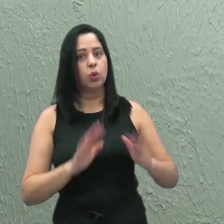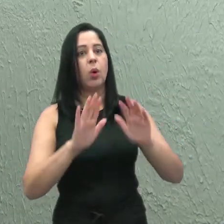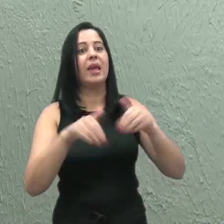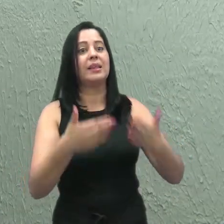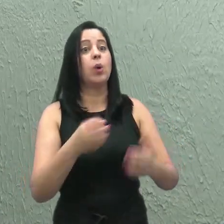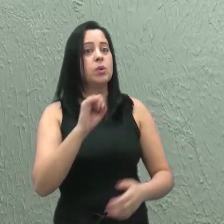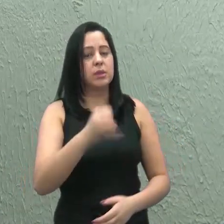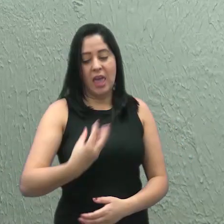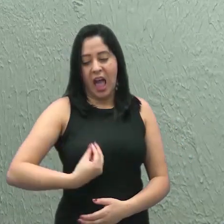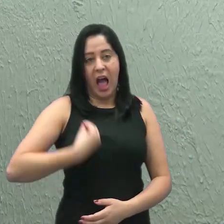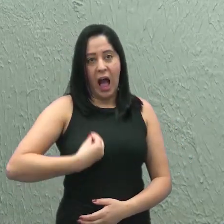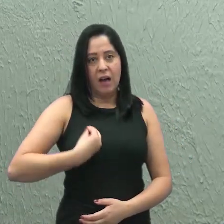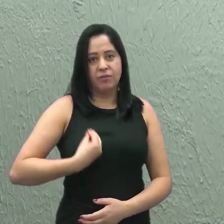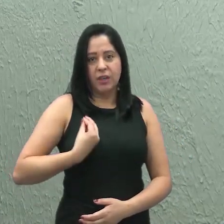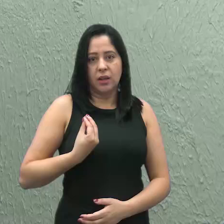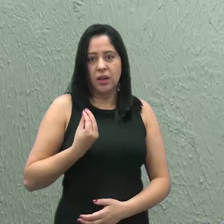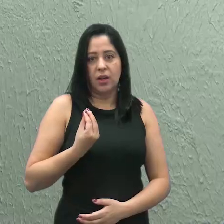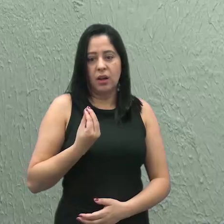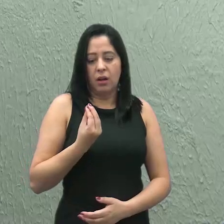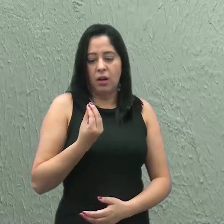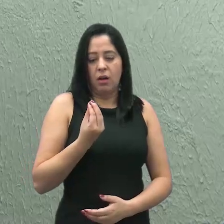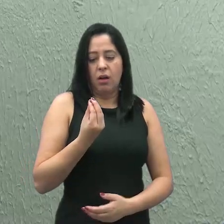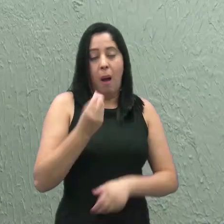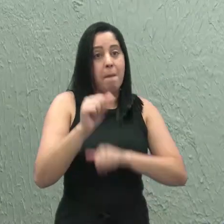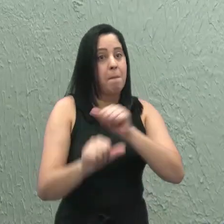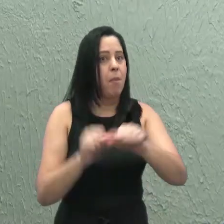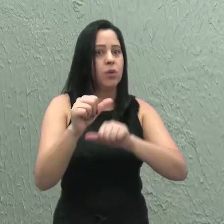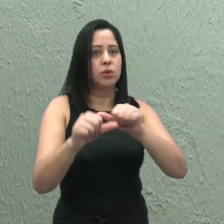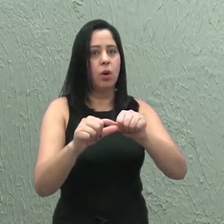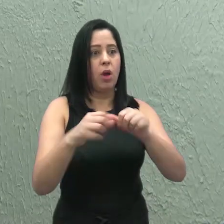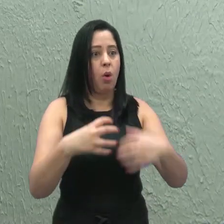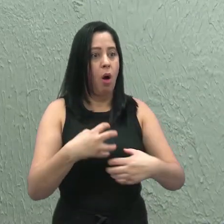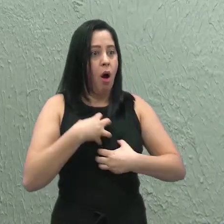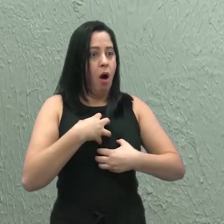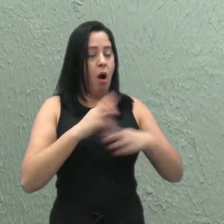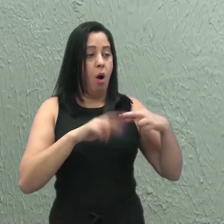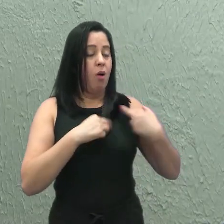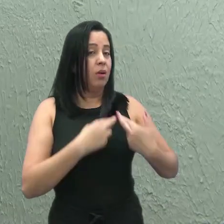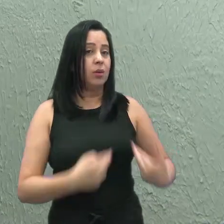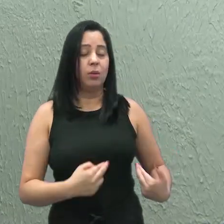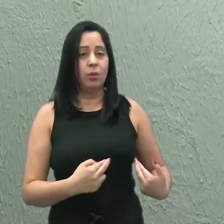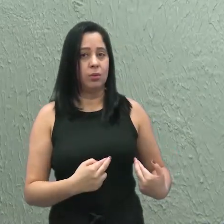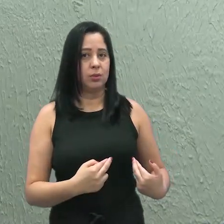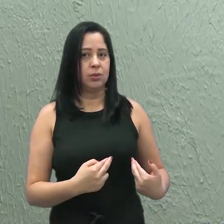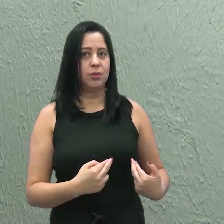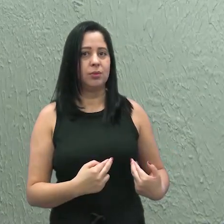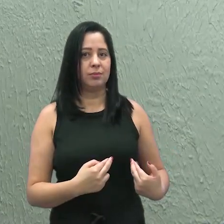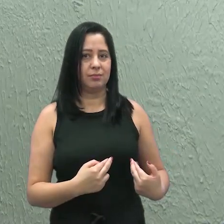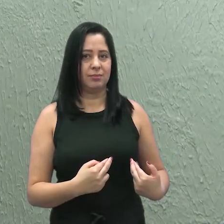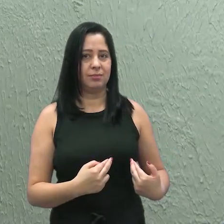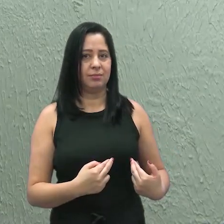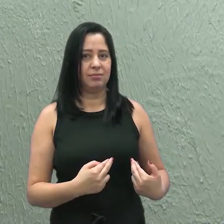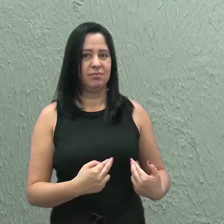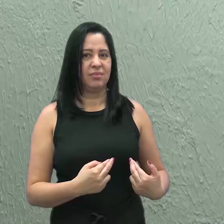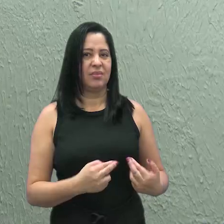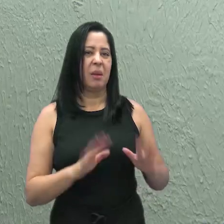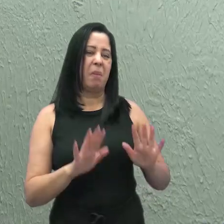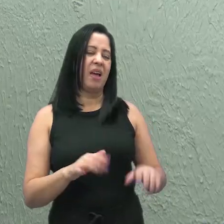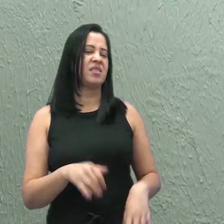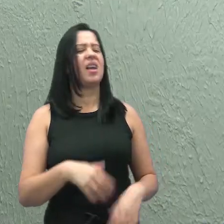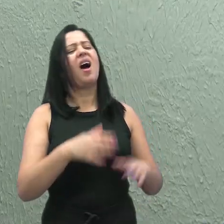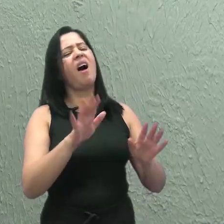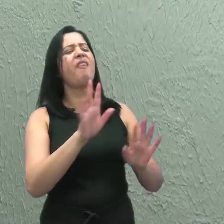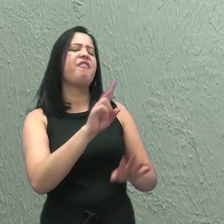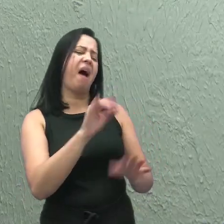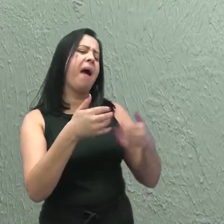eu mudei na minha vida, que eu tenho uma perda, gera um luto para mim. E muitas das vezes não é considerado muito,